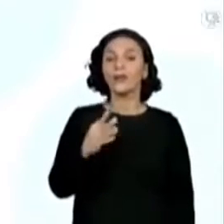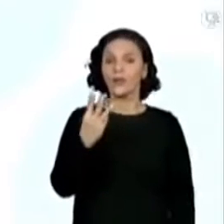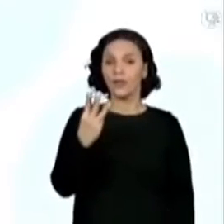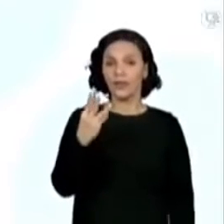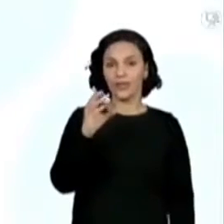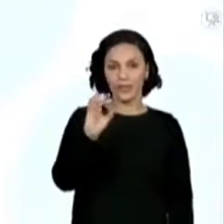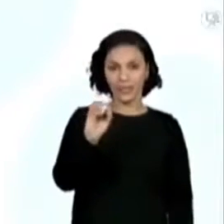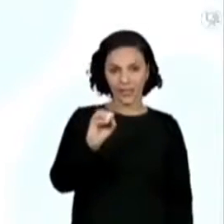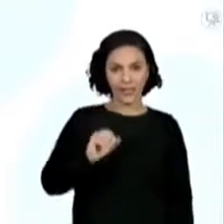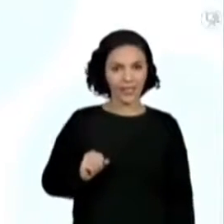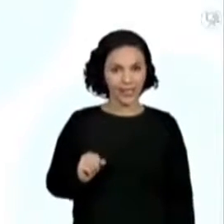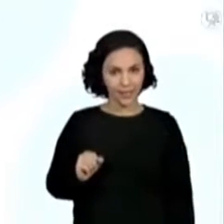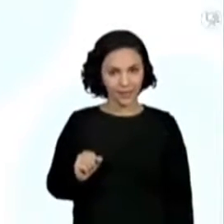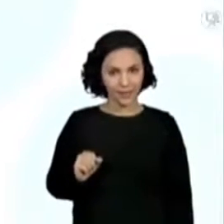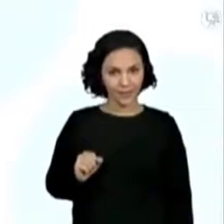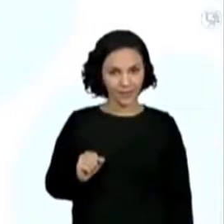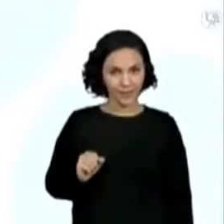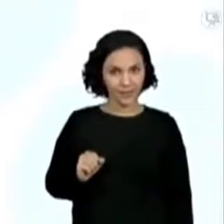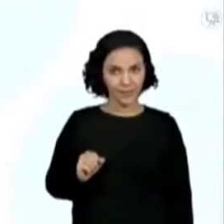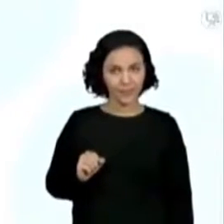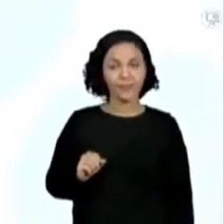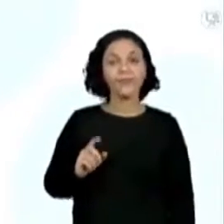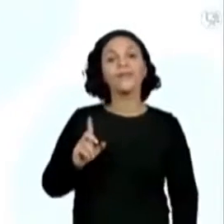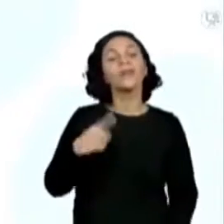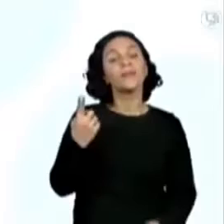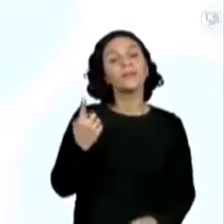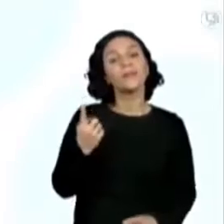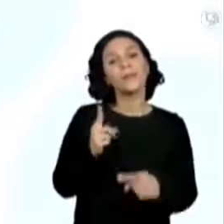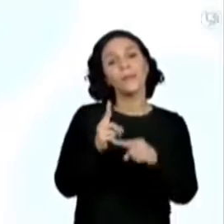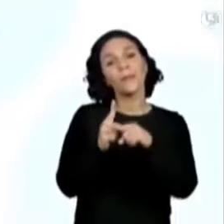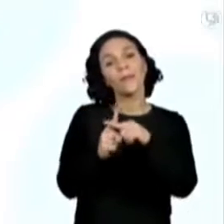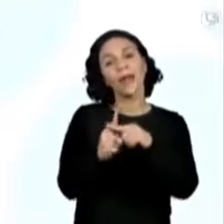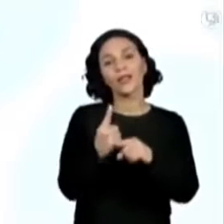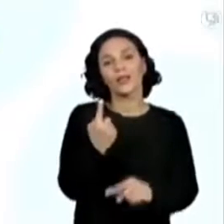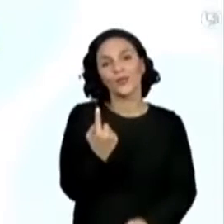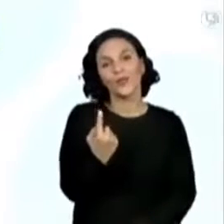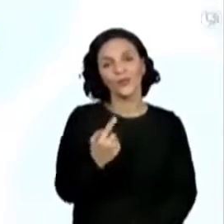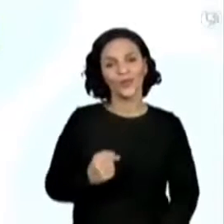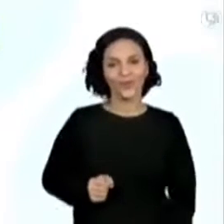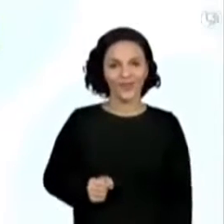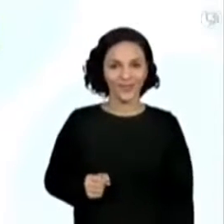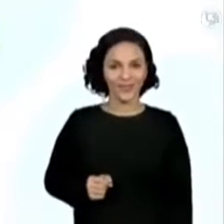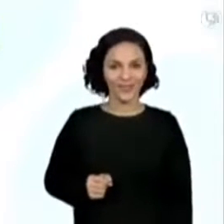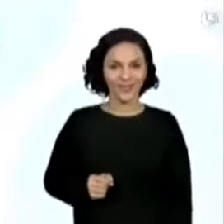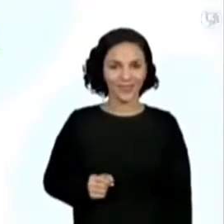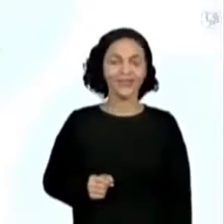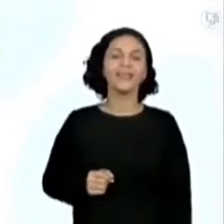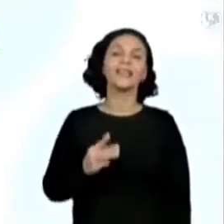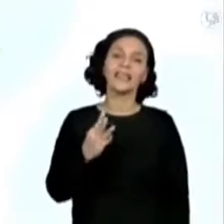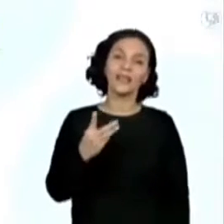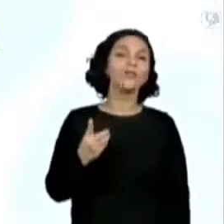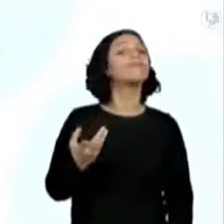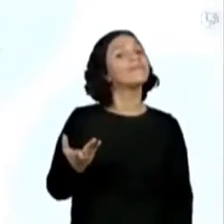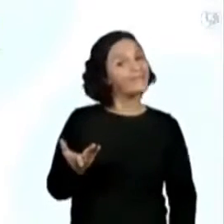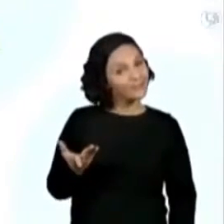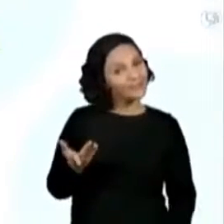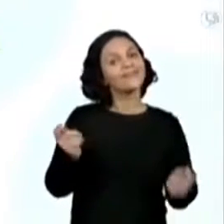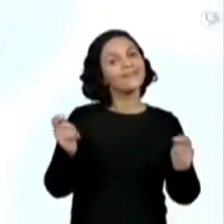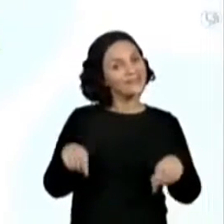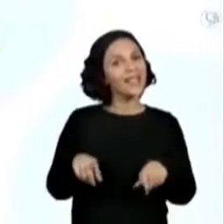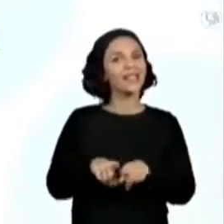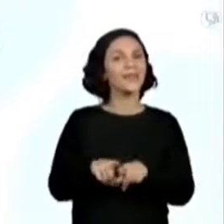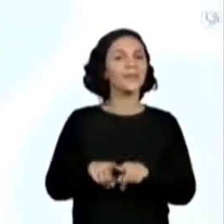30. 30. E depois só somou ali a unidade. Também é possível,